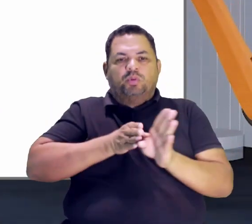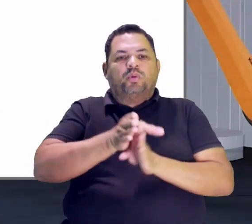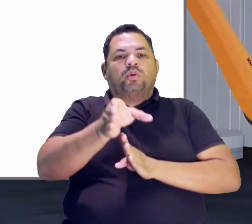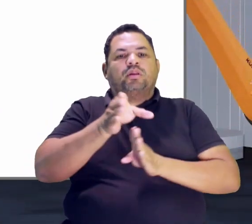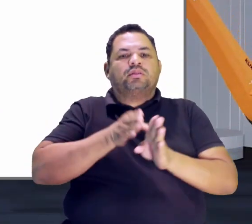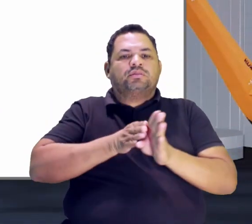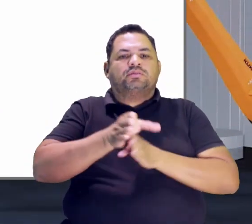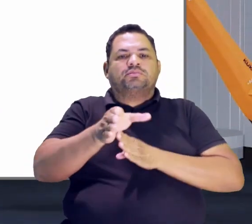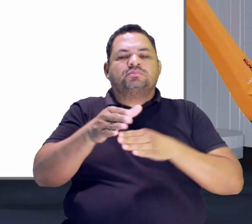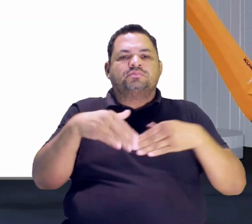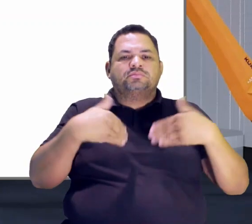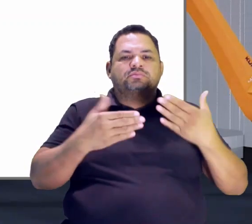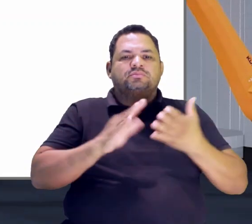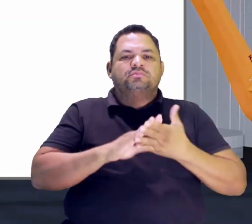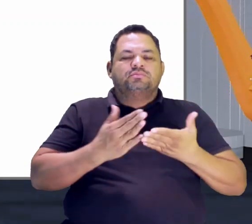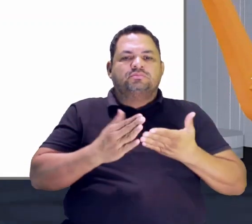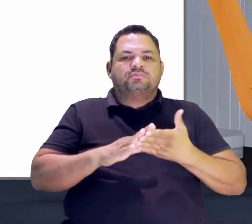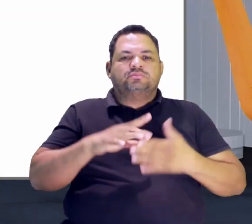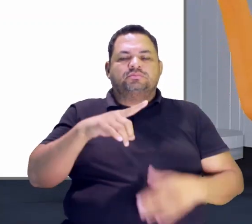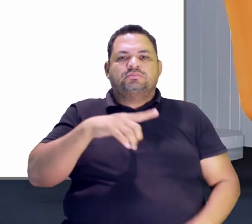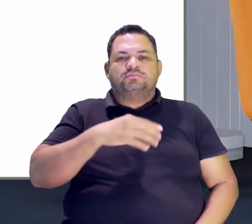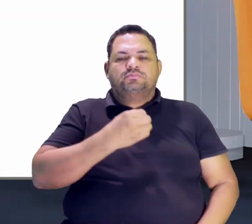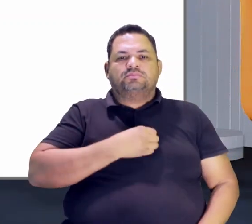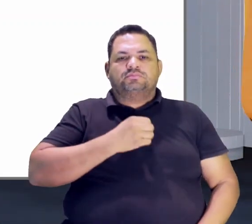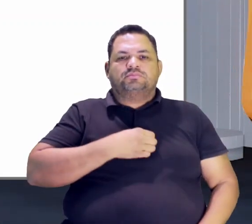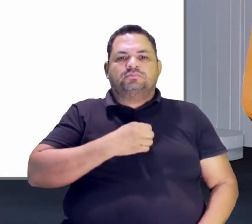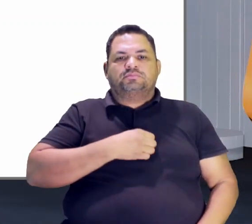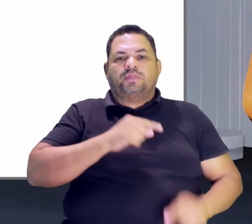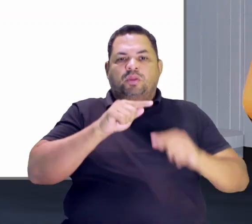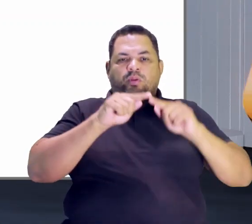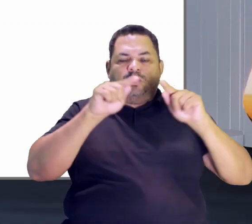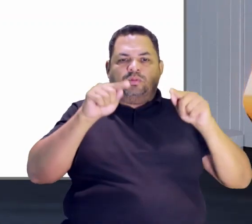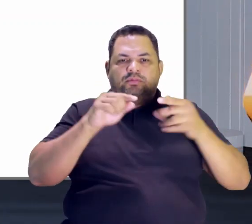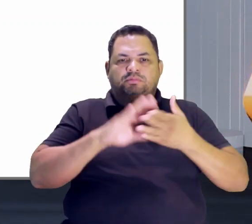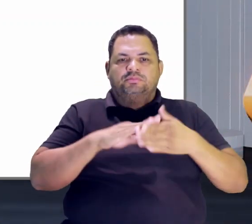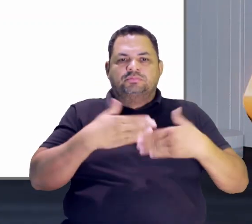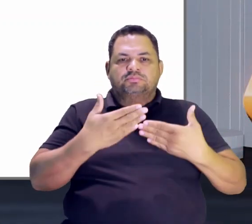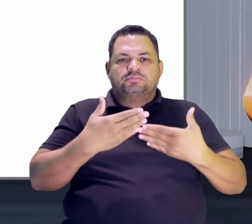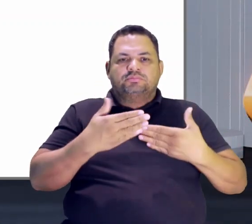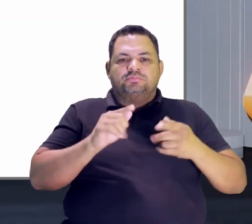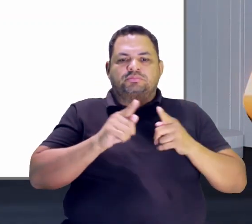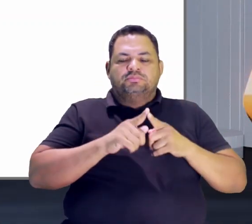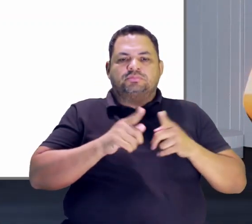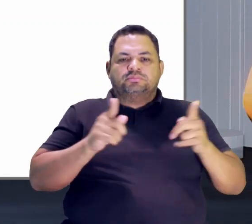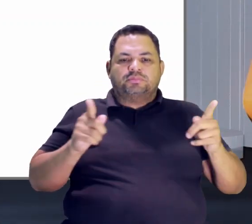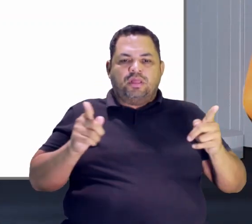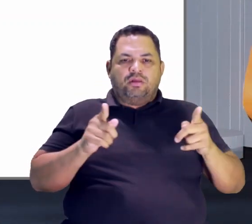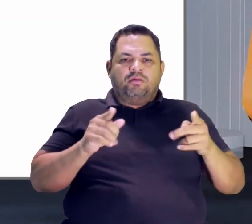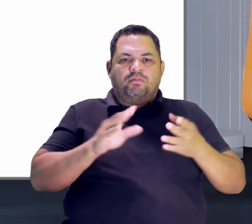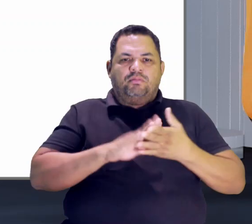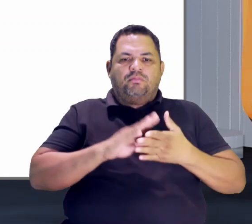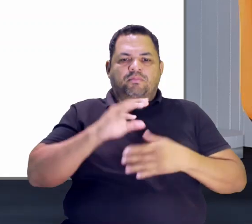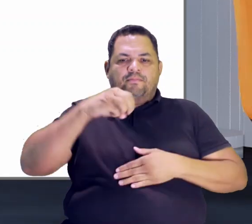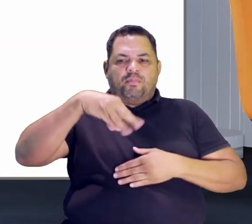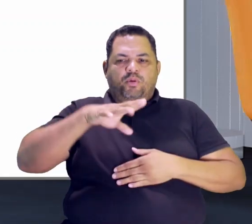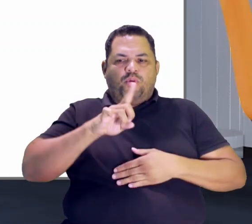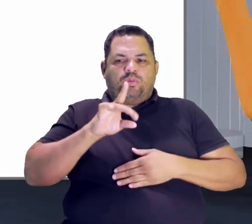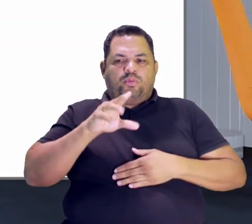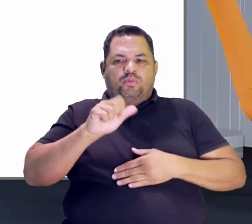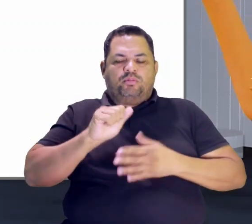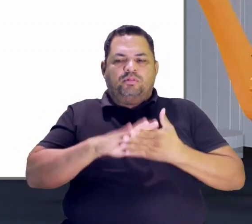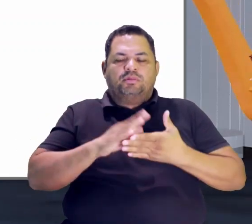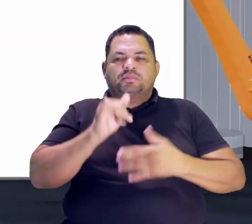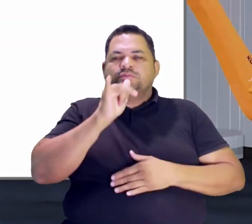orientação. Lembra que o tamanho do vetor, ele diz para você assim, o tamanho, né, o módulo e tal. Um mapa,